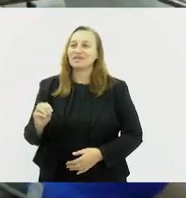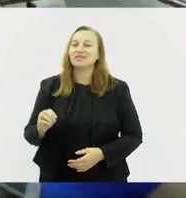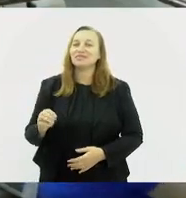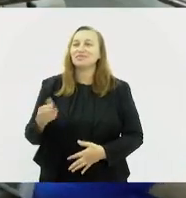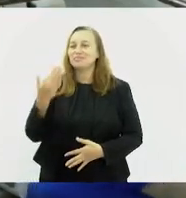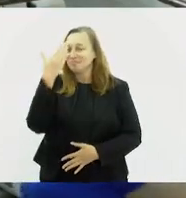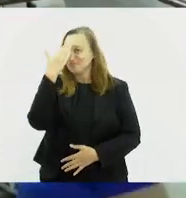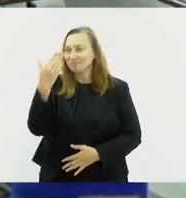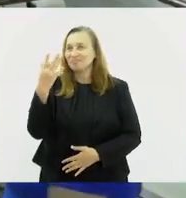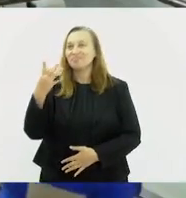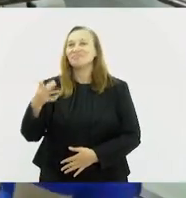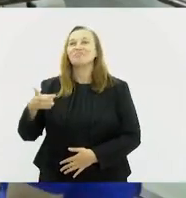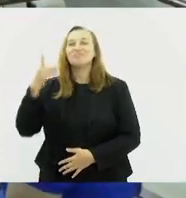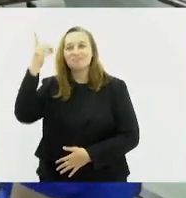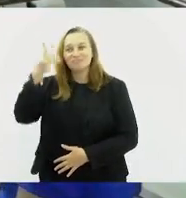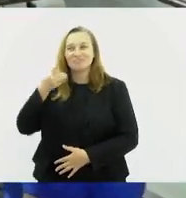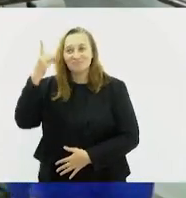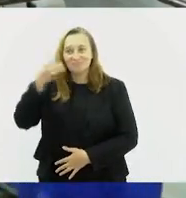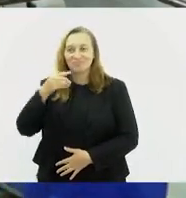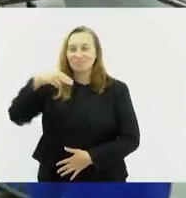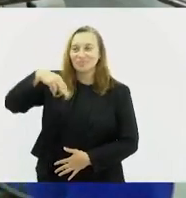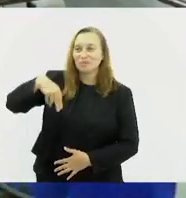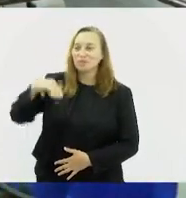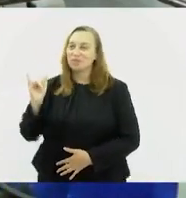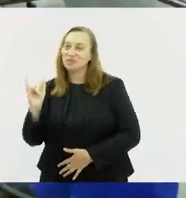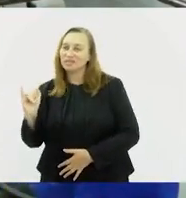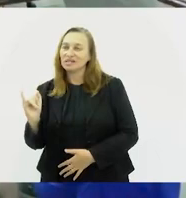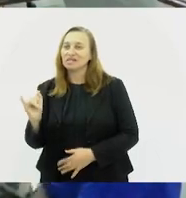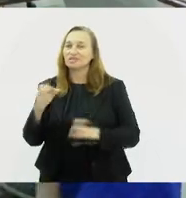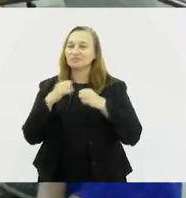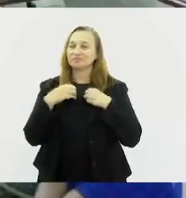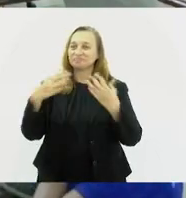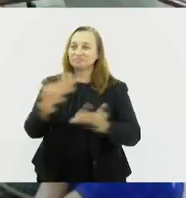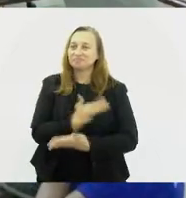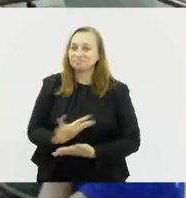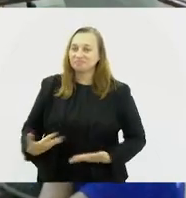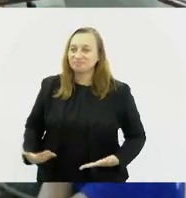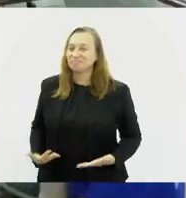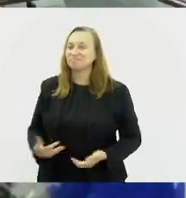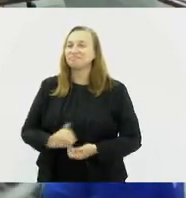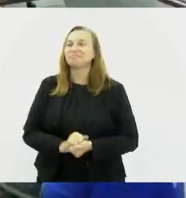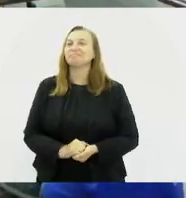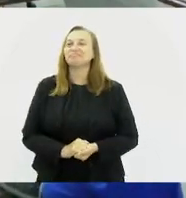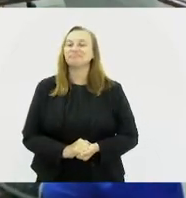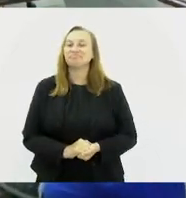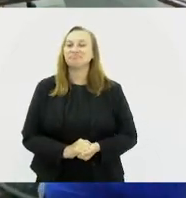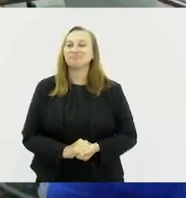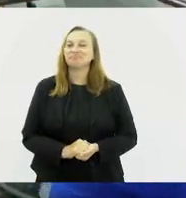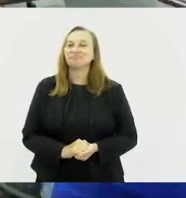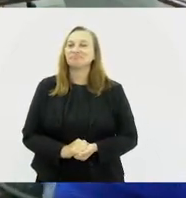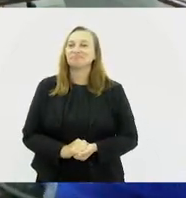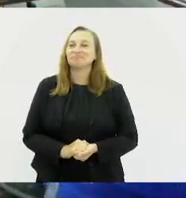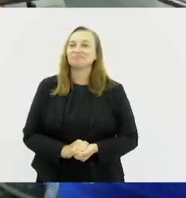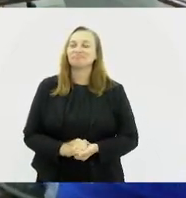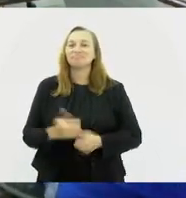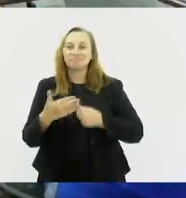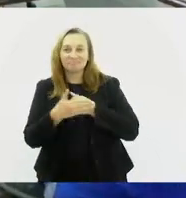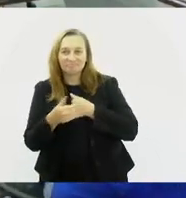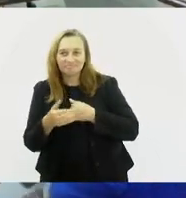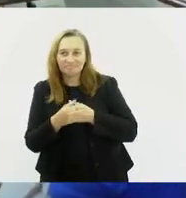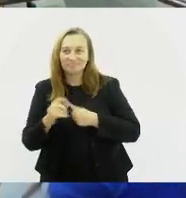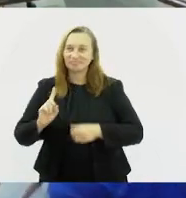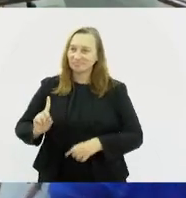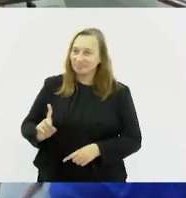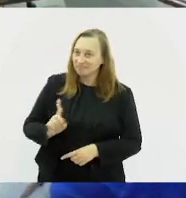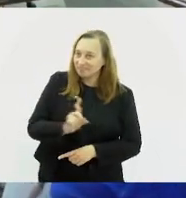de participar dessa audiência pública. É com imenso carinho que eu venho a